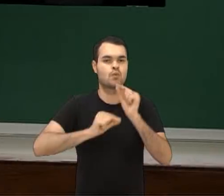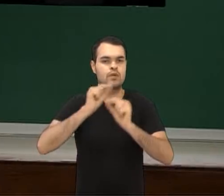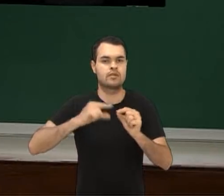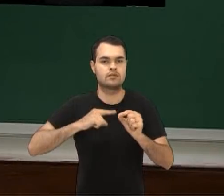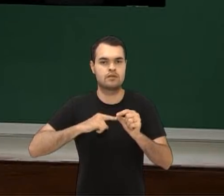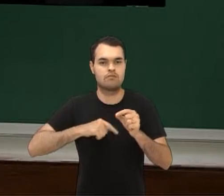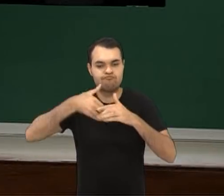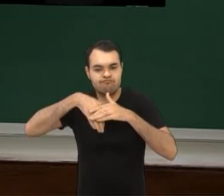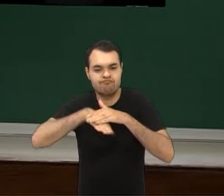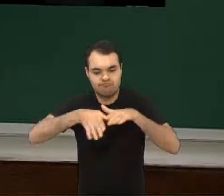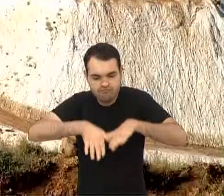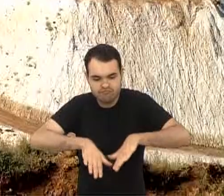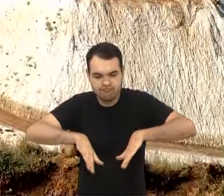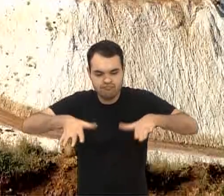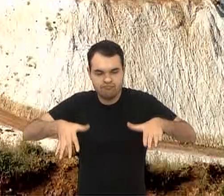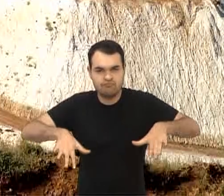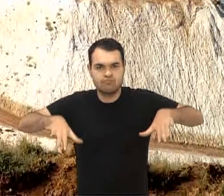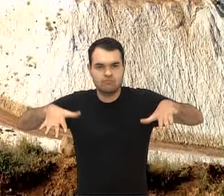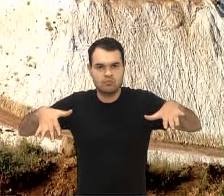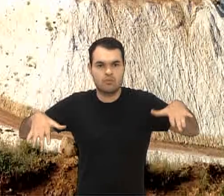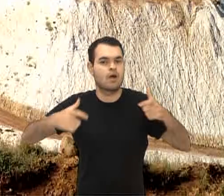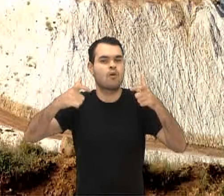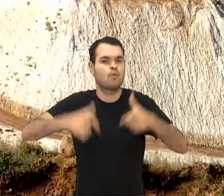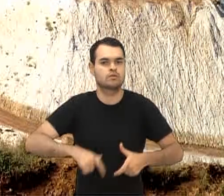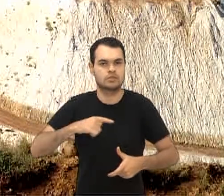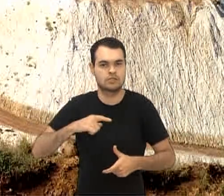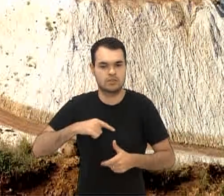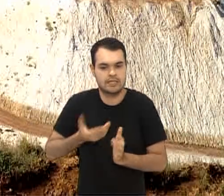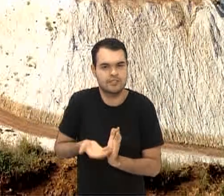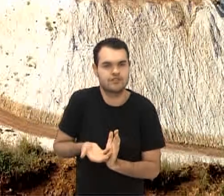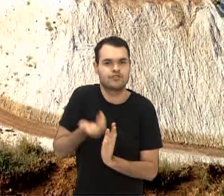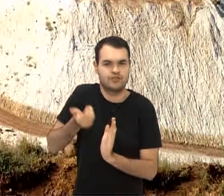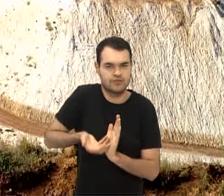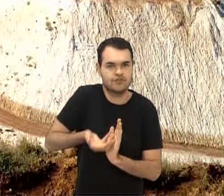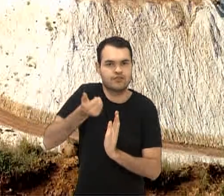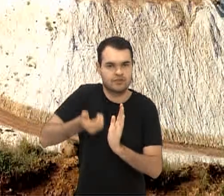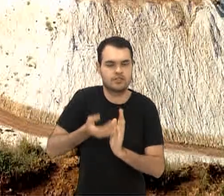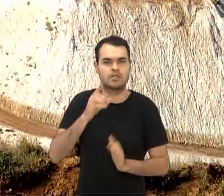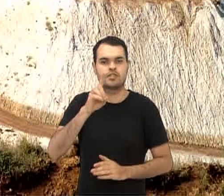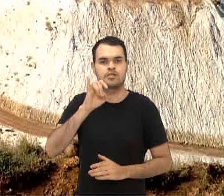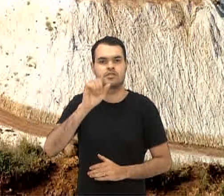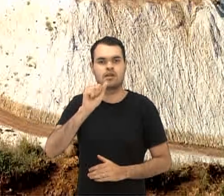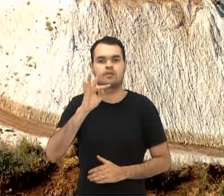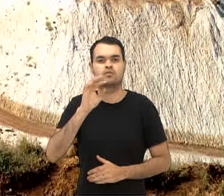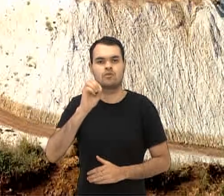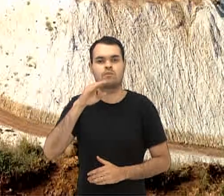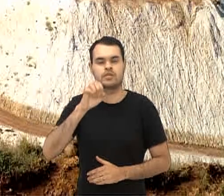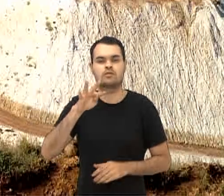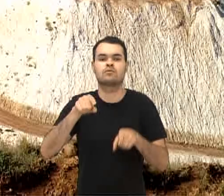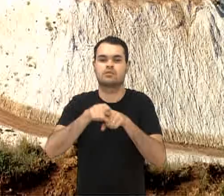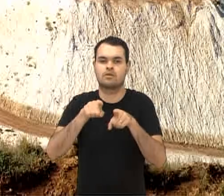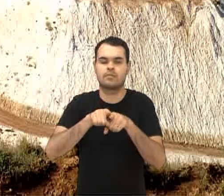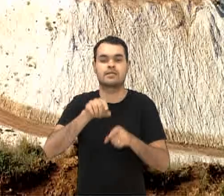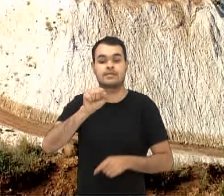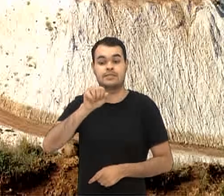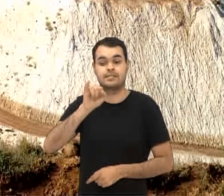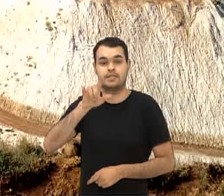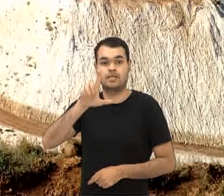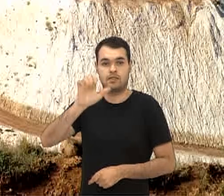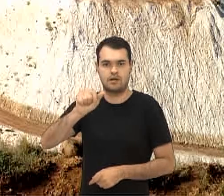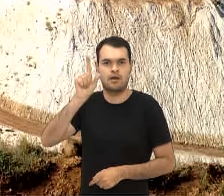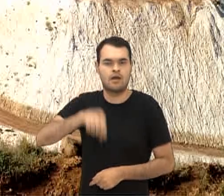reserva e uma mina de onde é extraída o diatomito e, consequentemente, a sílica. Essa é uma mina